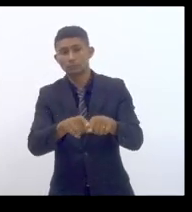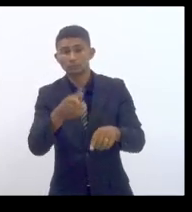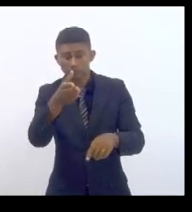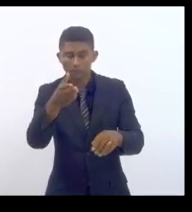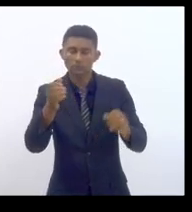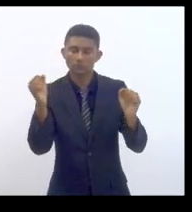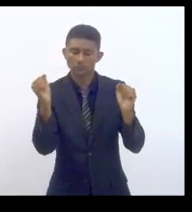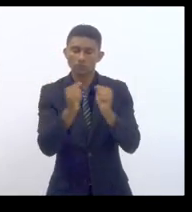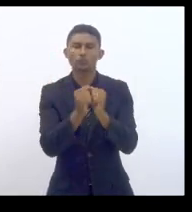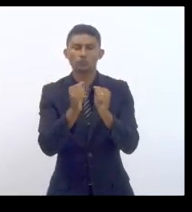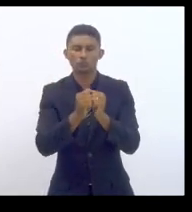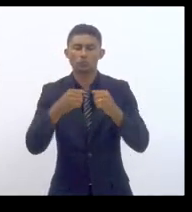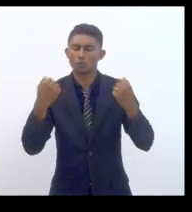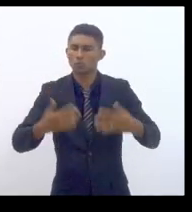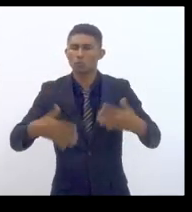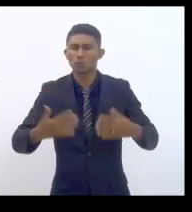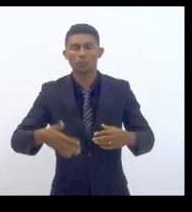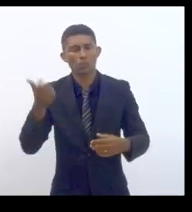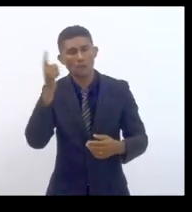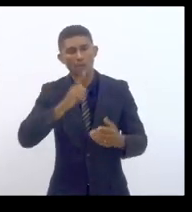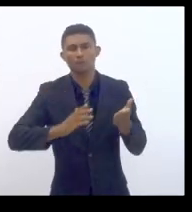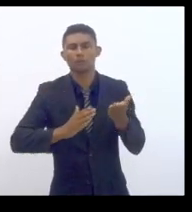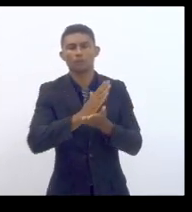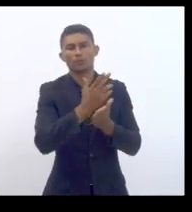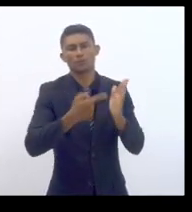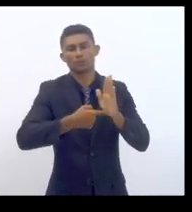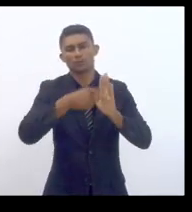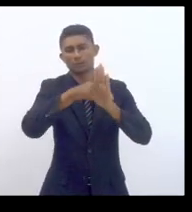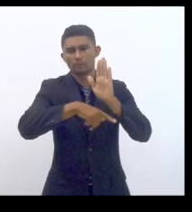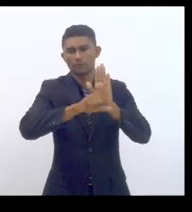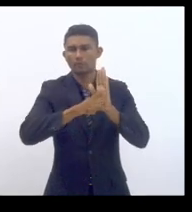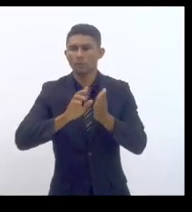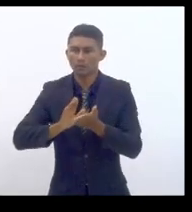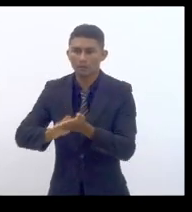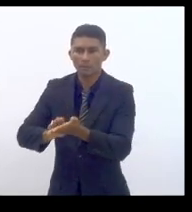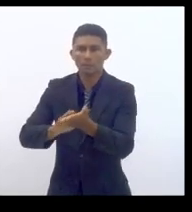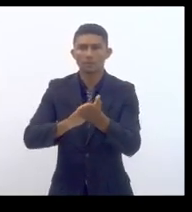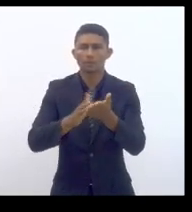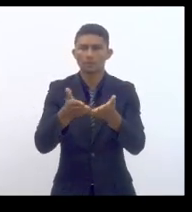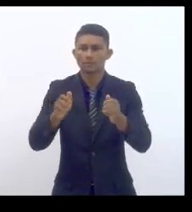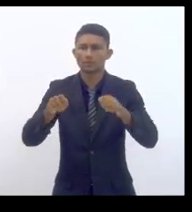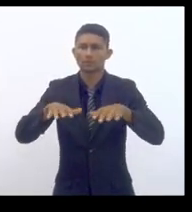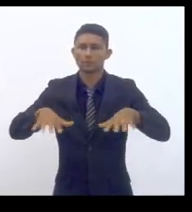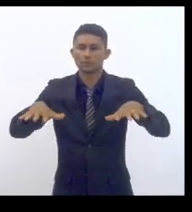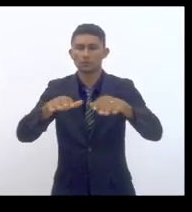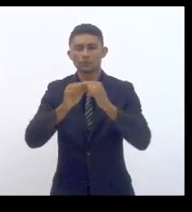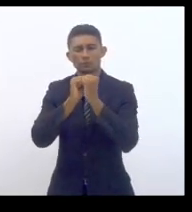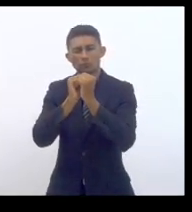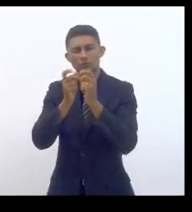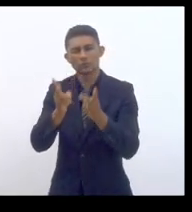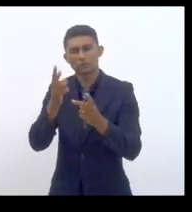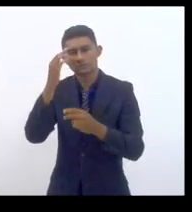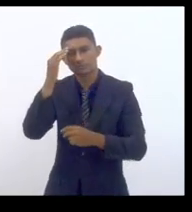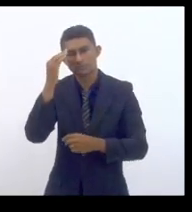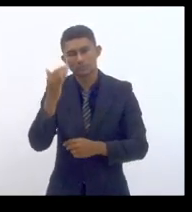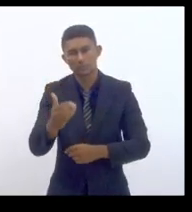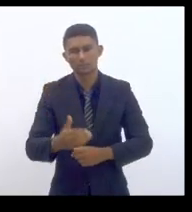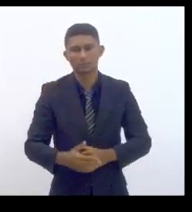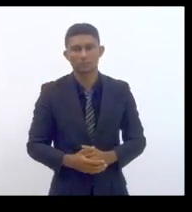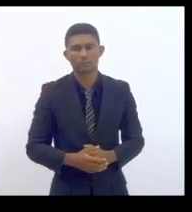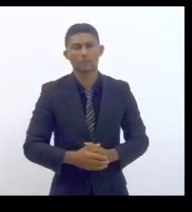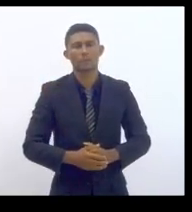fazendo história. Muito feliz com a aprovação desse projeto. Parabéns a todos os servidores do PROCON. Tamo junto. Obrigado, presidente.